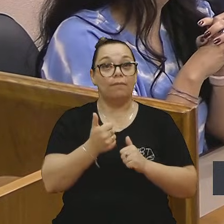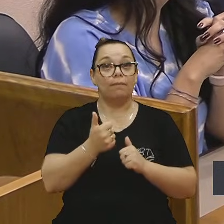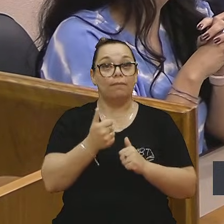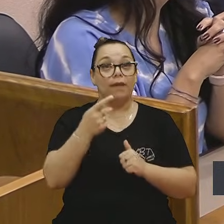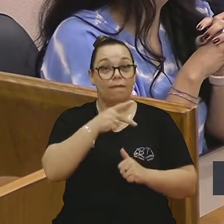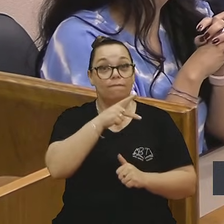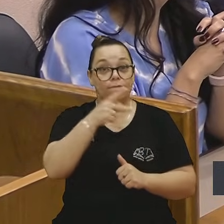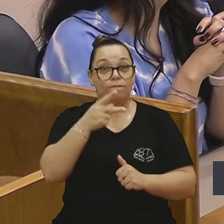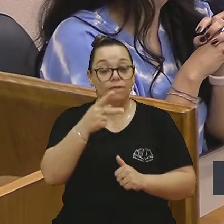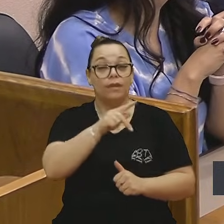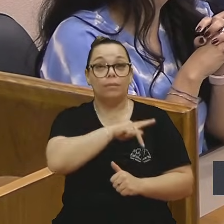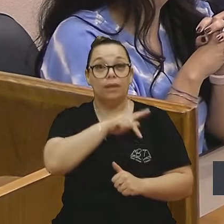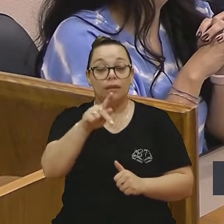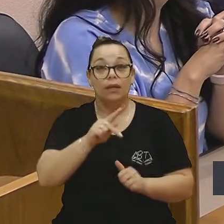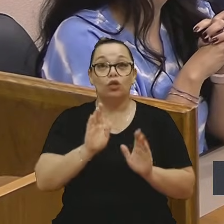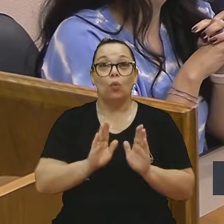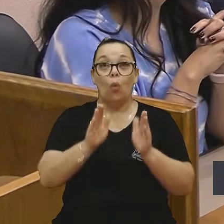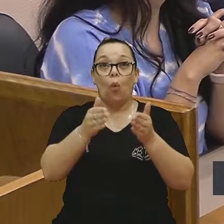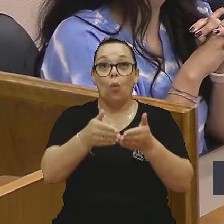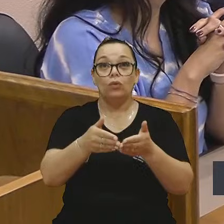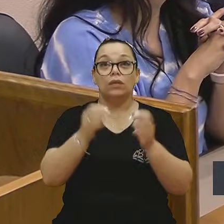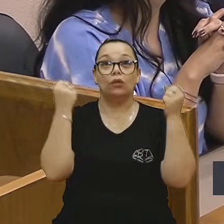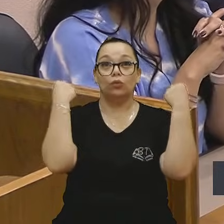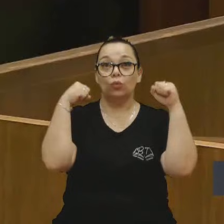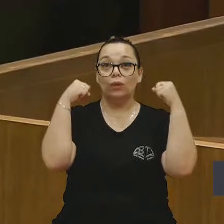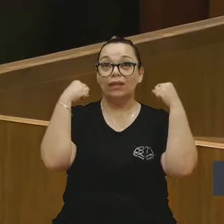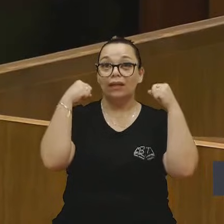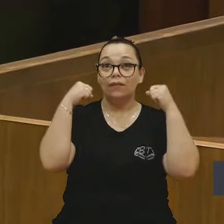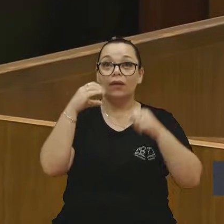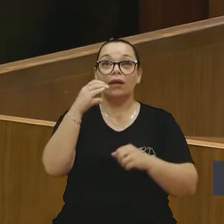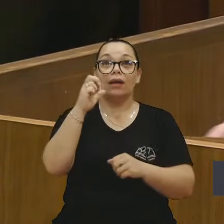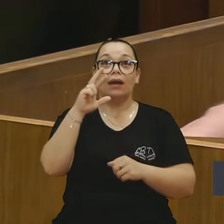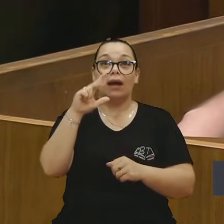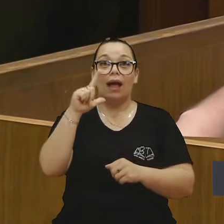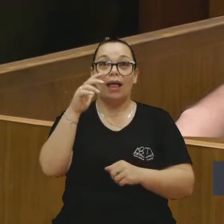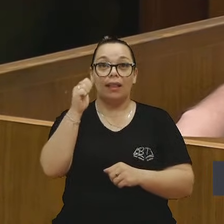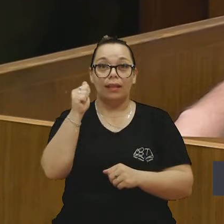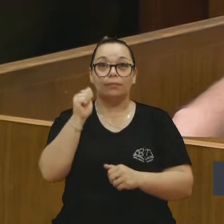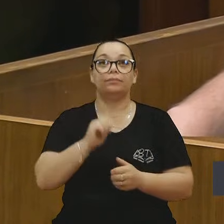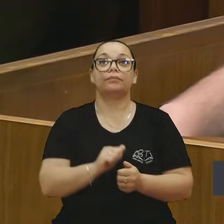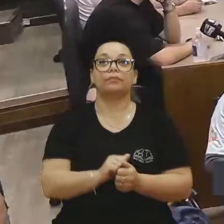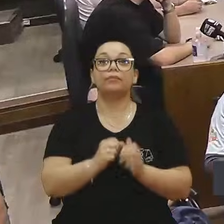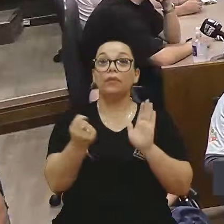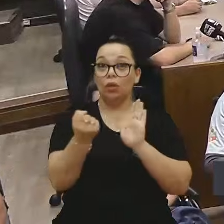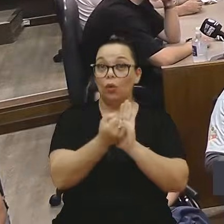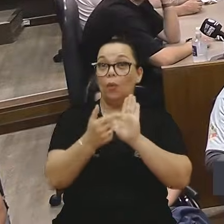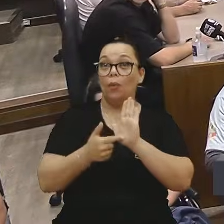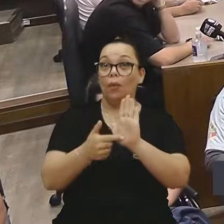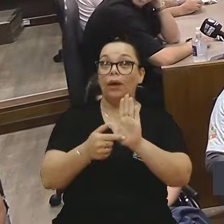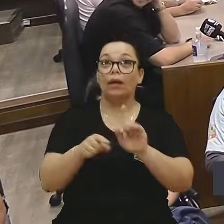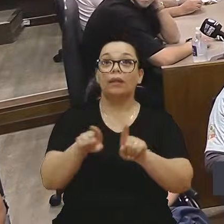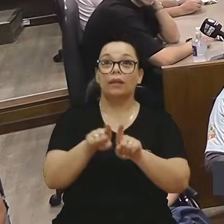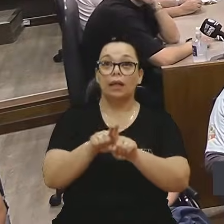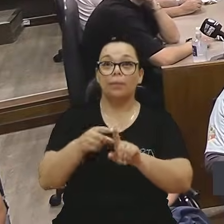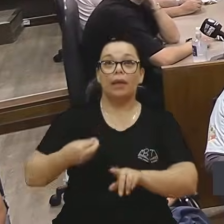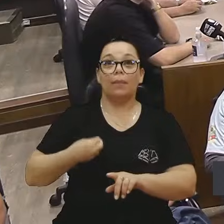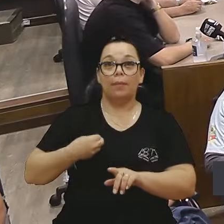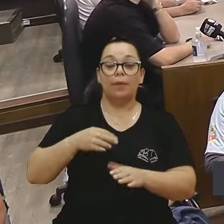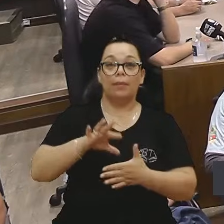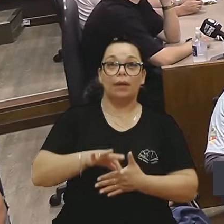do Conselho Regional de Educação Física, Carla Preto. Registramos também a presença das